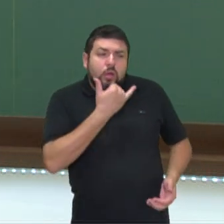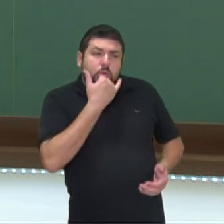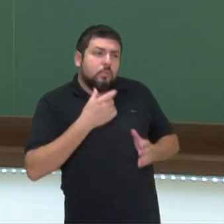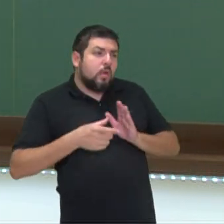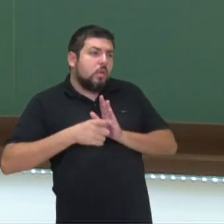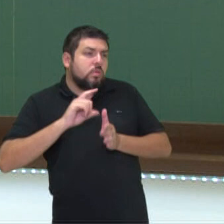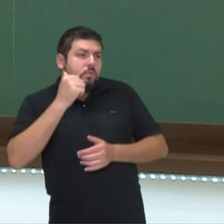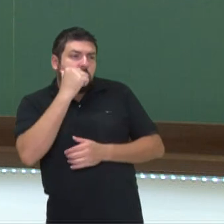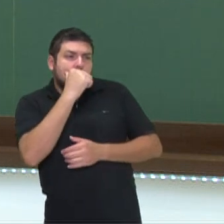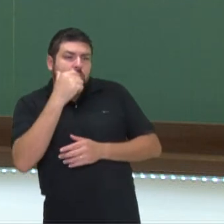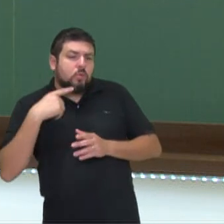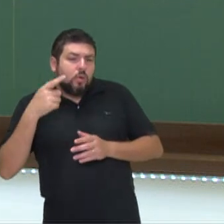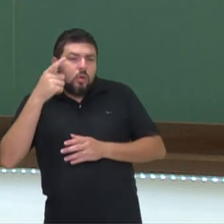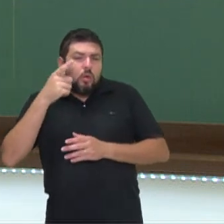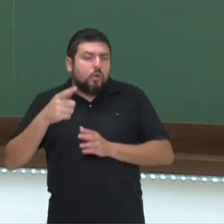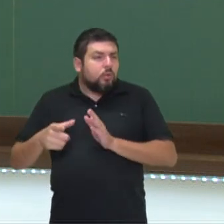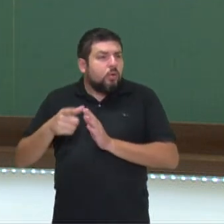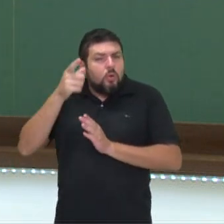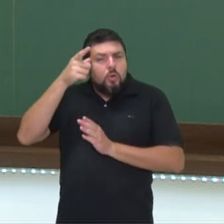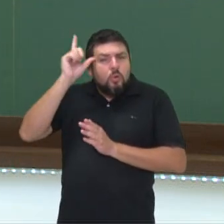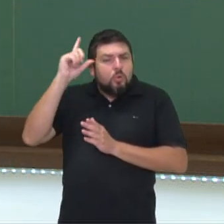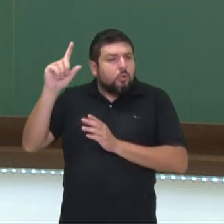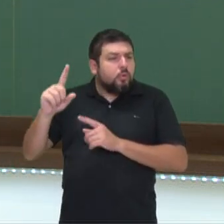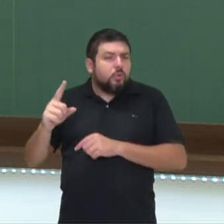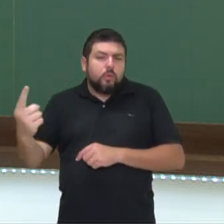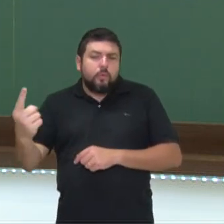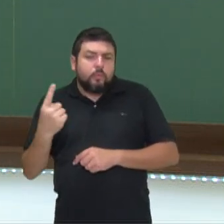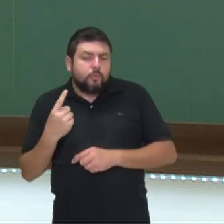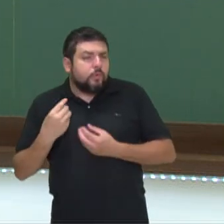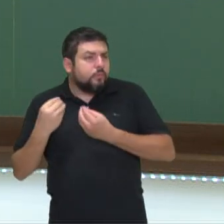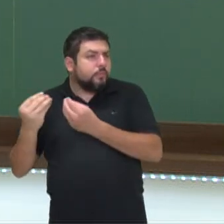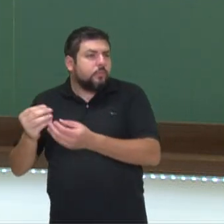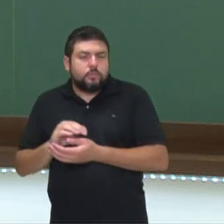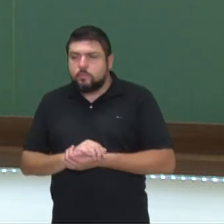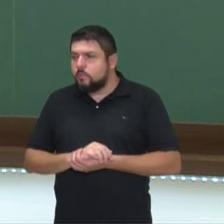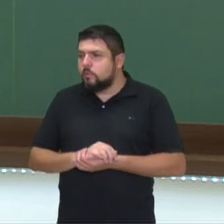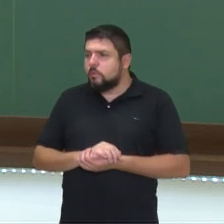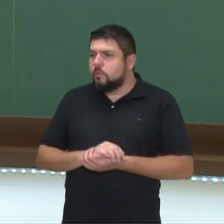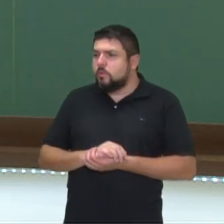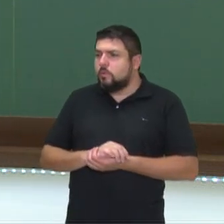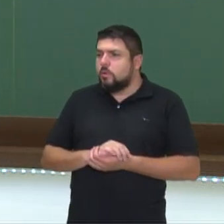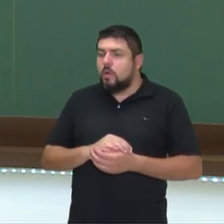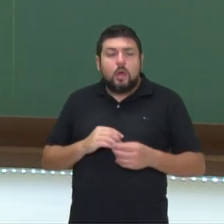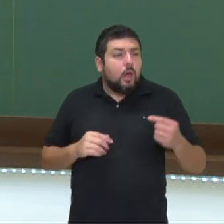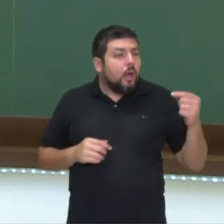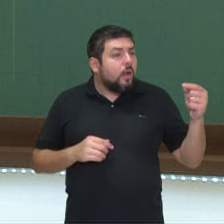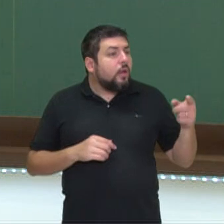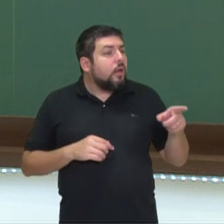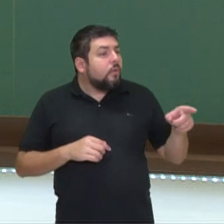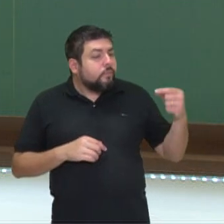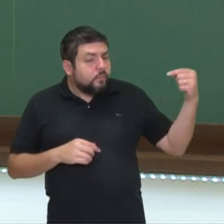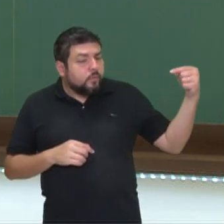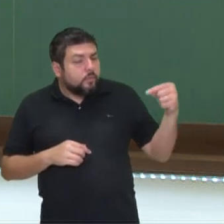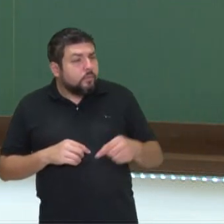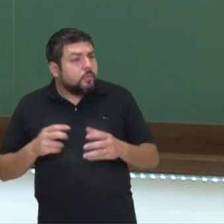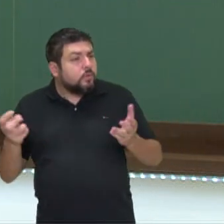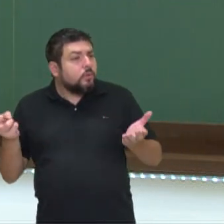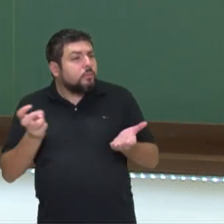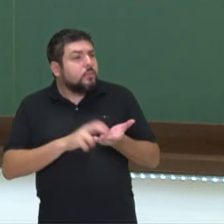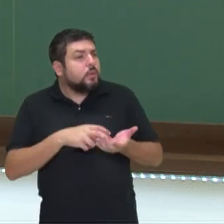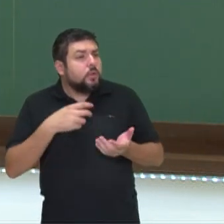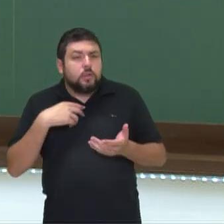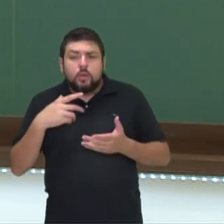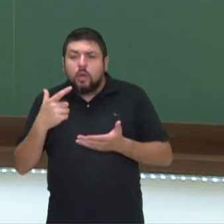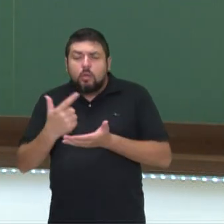pegou. No dia seguinte, a mesma coisa. O livro estava aqui até ontem de tarde, mas você veio de manhã, então ele já foi.